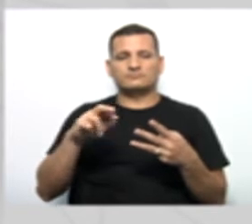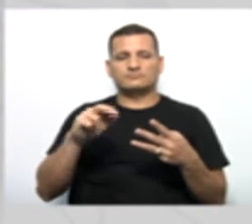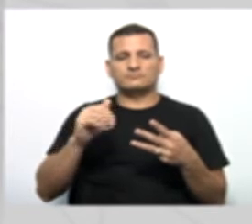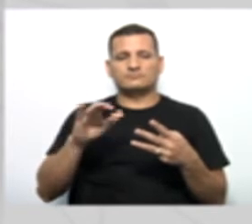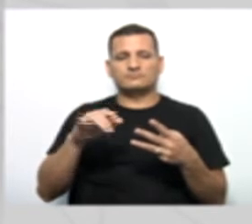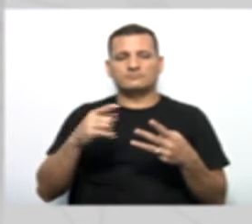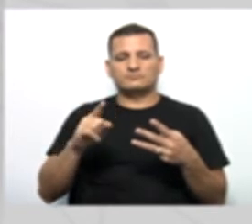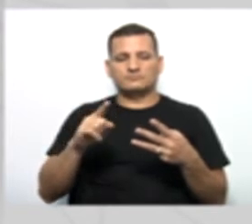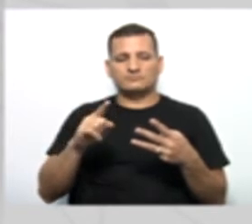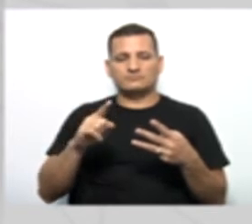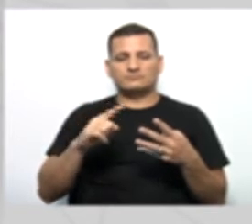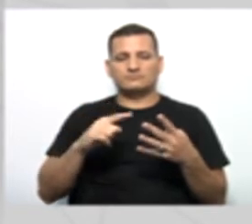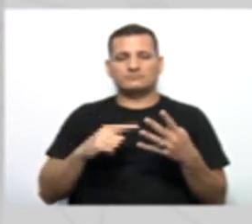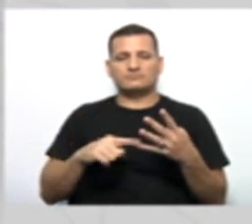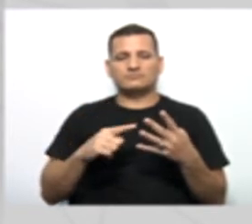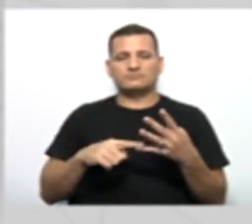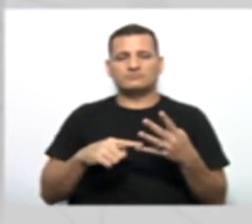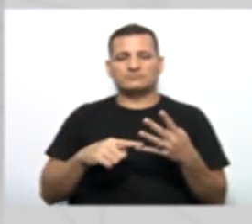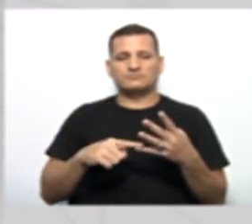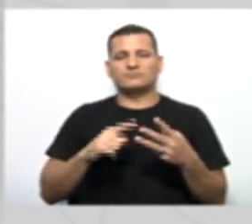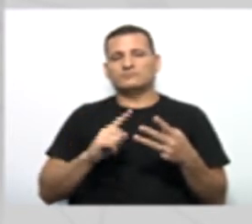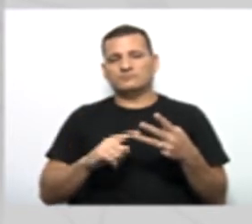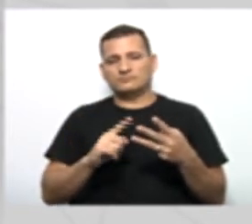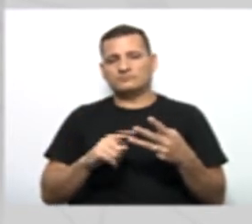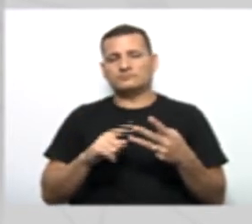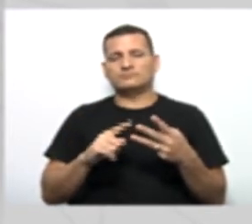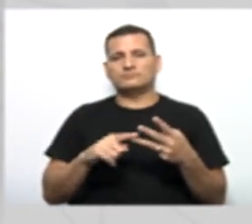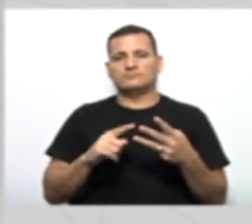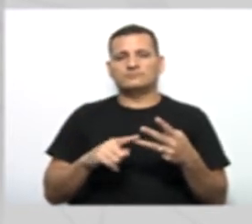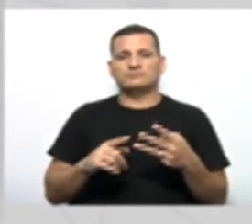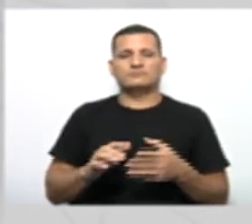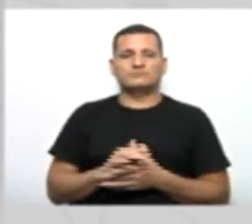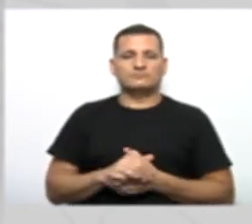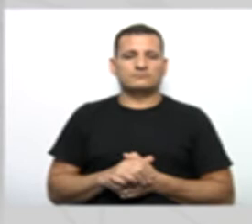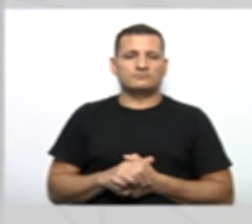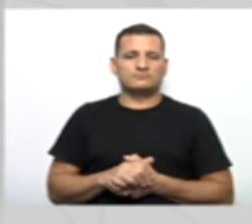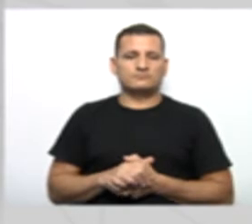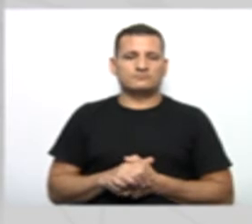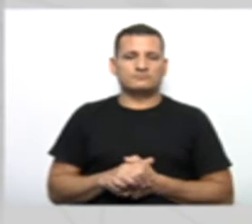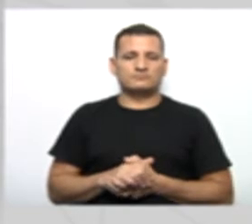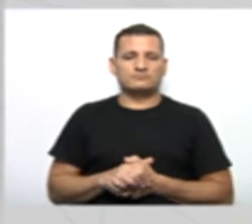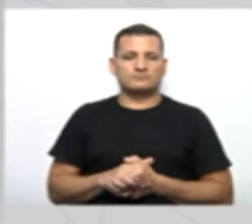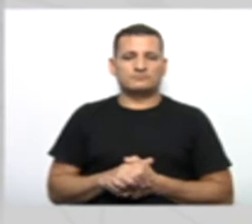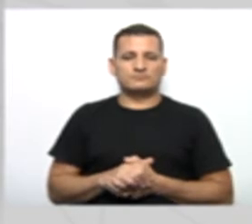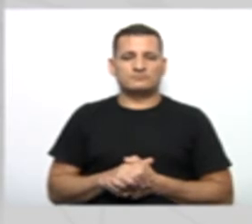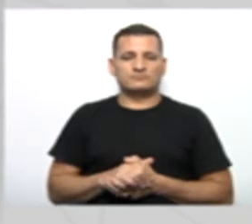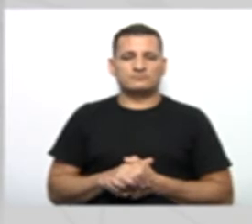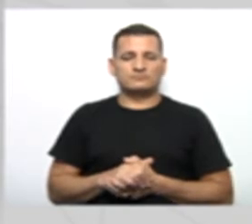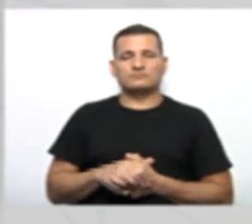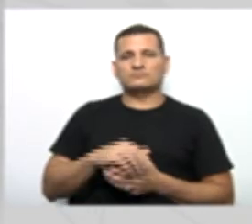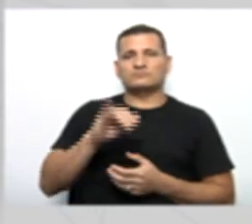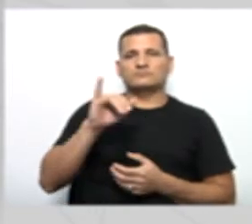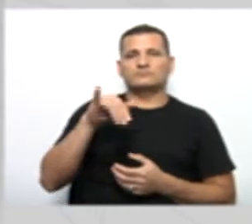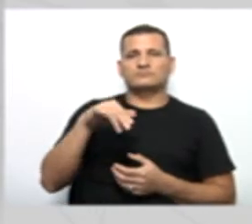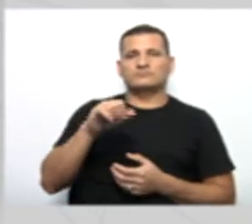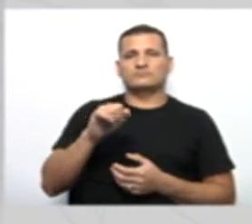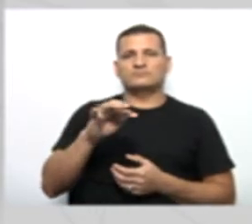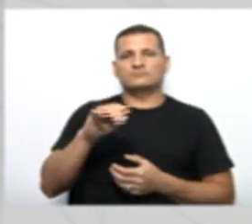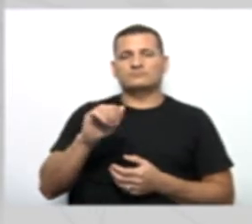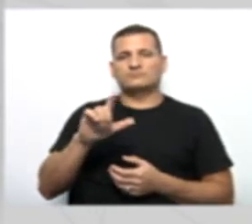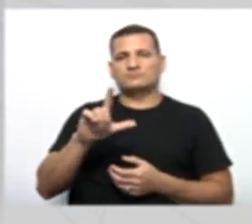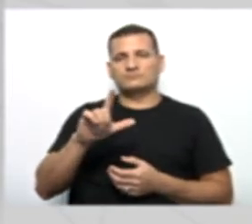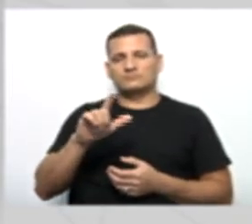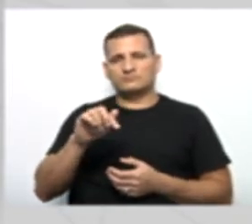Após a empresa verificar se aquele projeto é viável, ela recebe a licença de instalação, ou seja, agora começa a se instalar, começa a